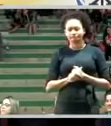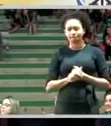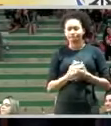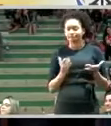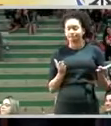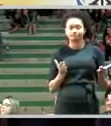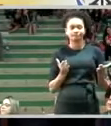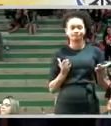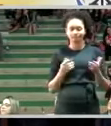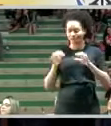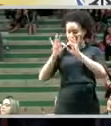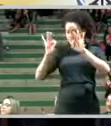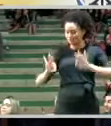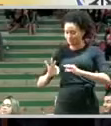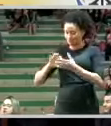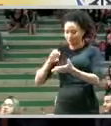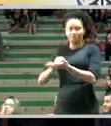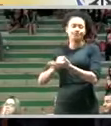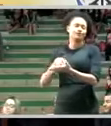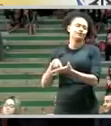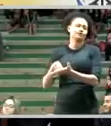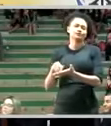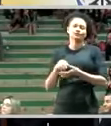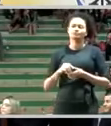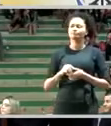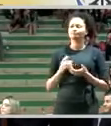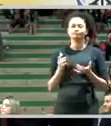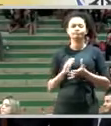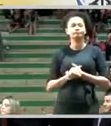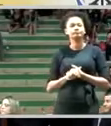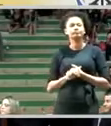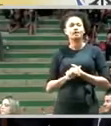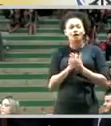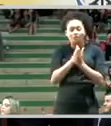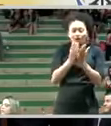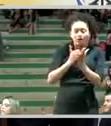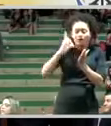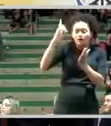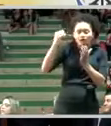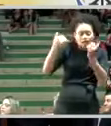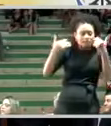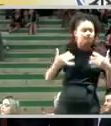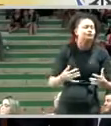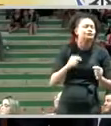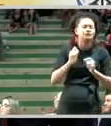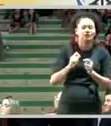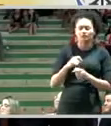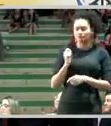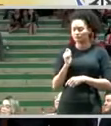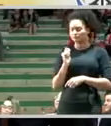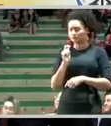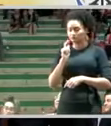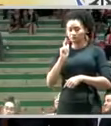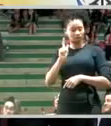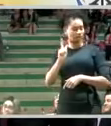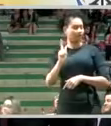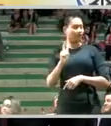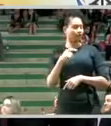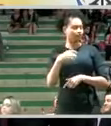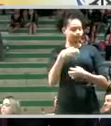Não estava no projeto do rei aquela parada, gente. A Bíblia diz que Davi entristeceu